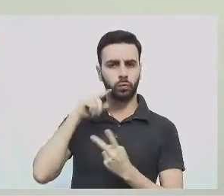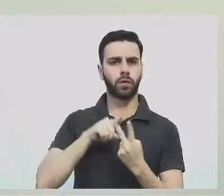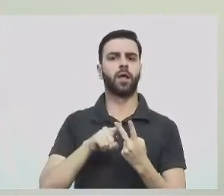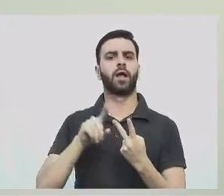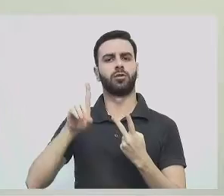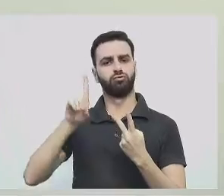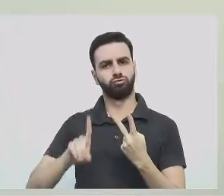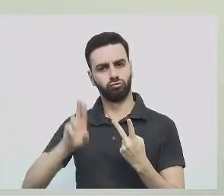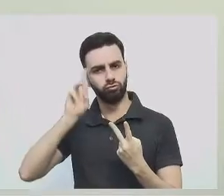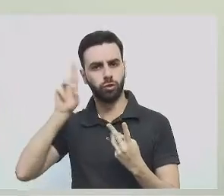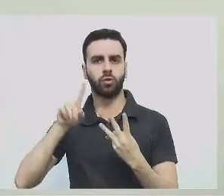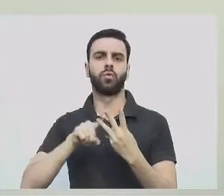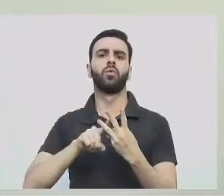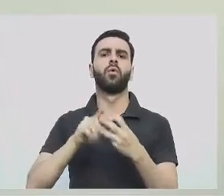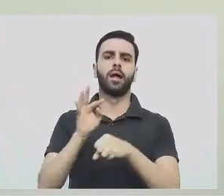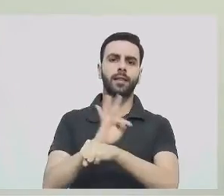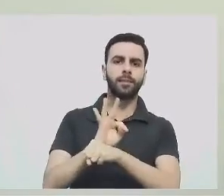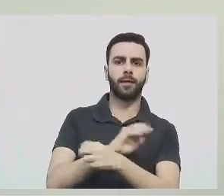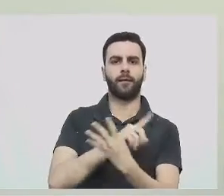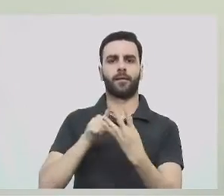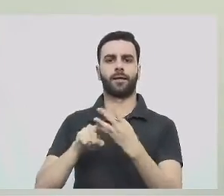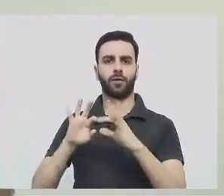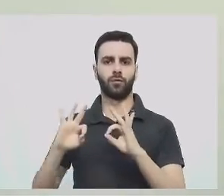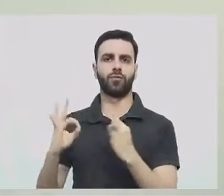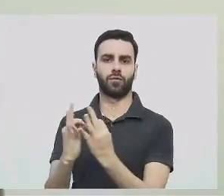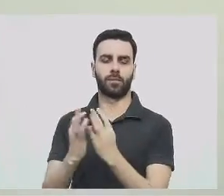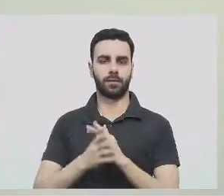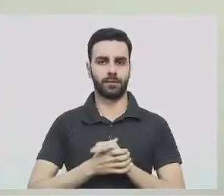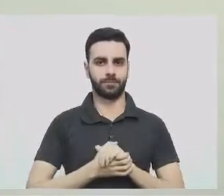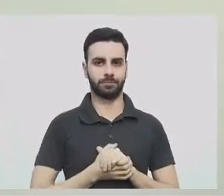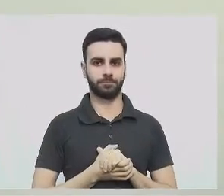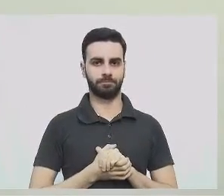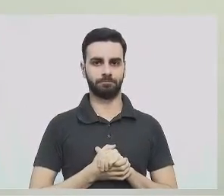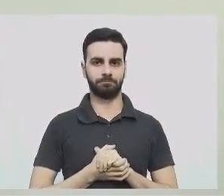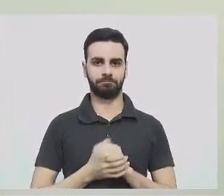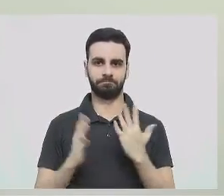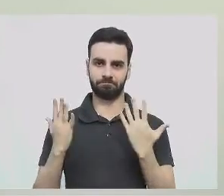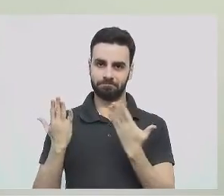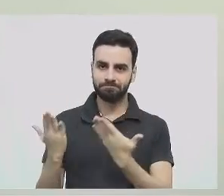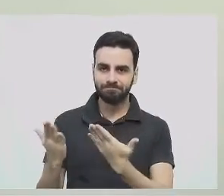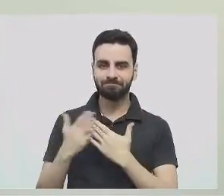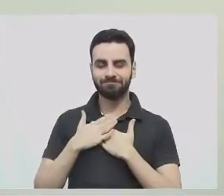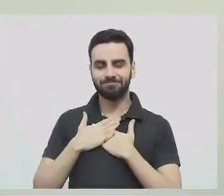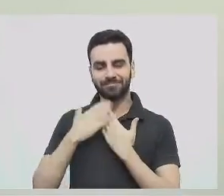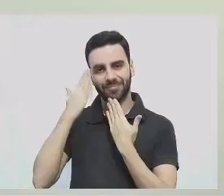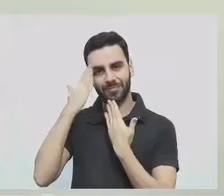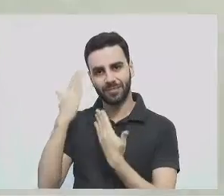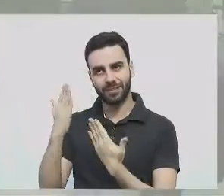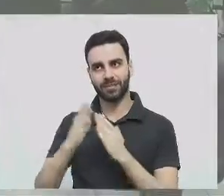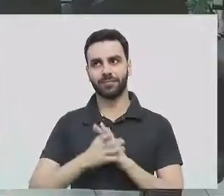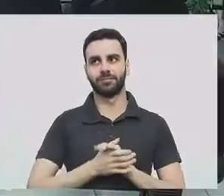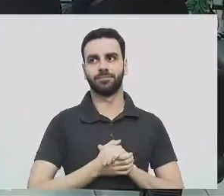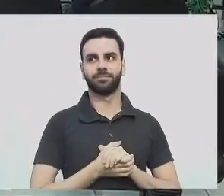diretores, técnicos e familiares. Saudação especial, muito obrigado.